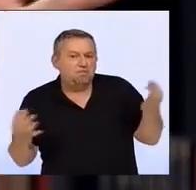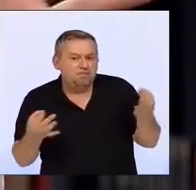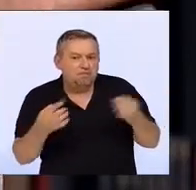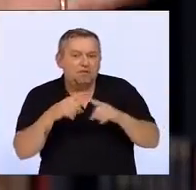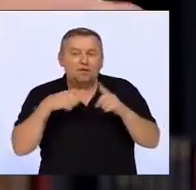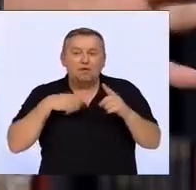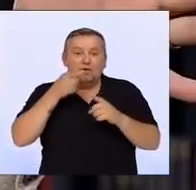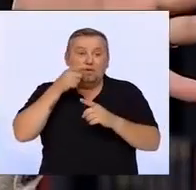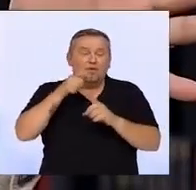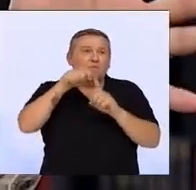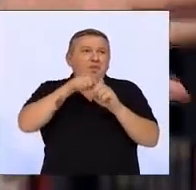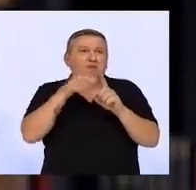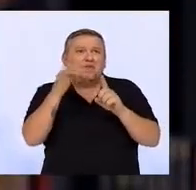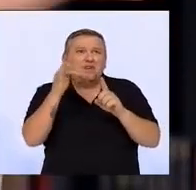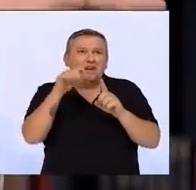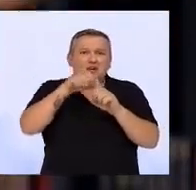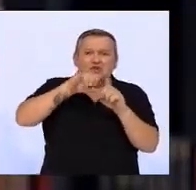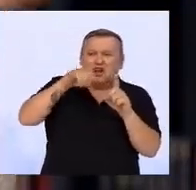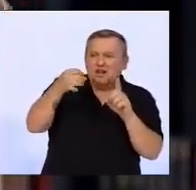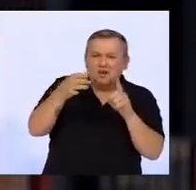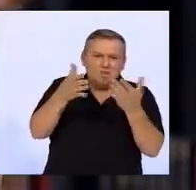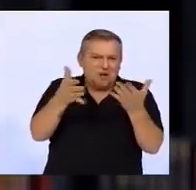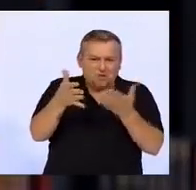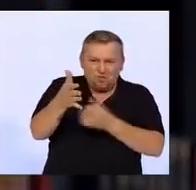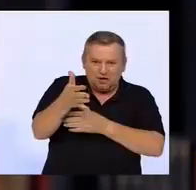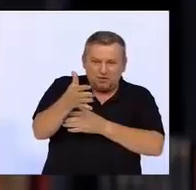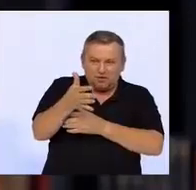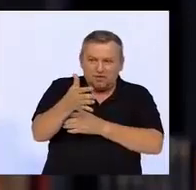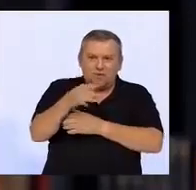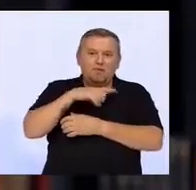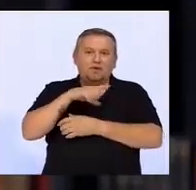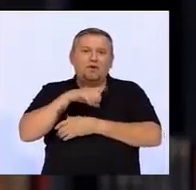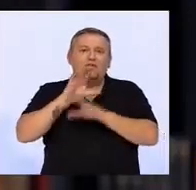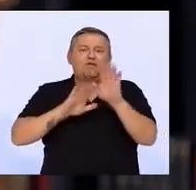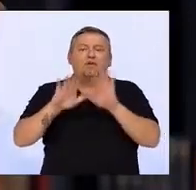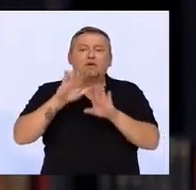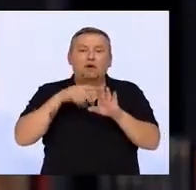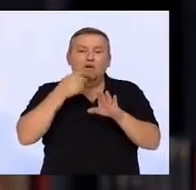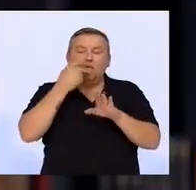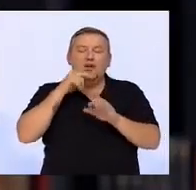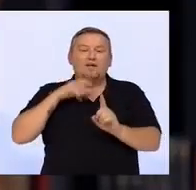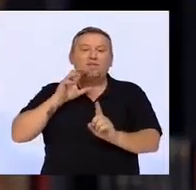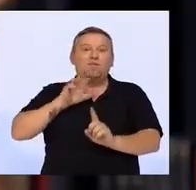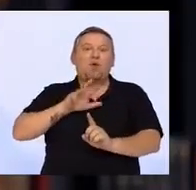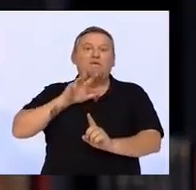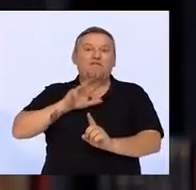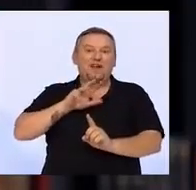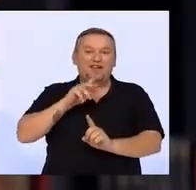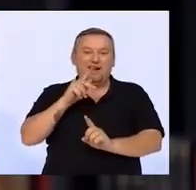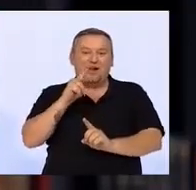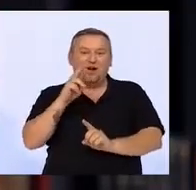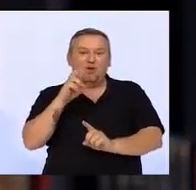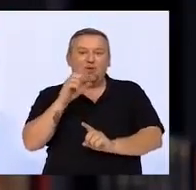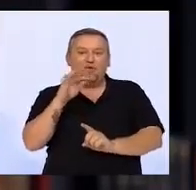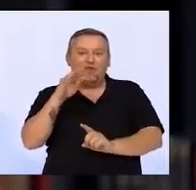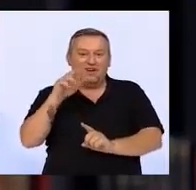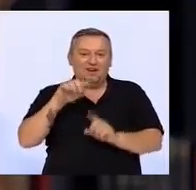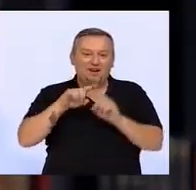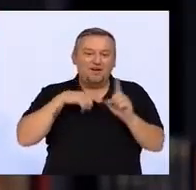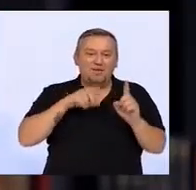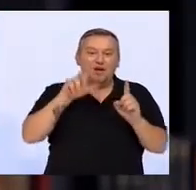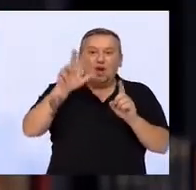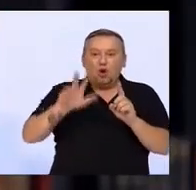precisam, isso era fevereiro, janeiro, esse quadro, como eu já tinha eu não quero ser profeta, né? Mas como eu já vinha dando, que o Lula e o Bolsonaro,